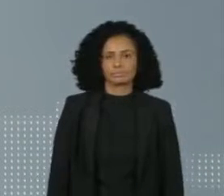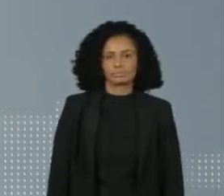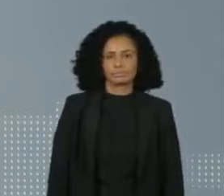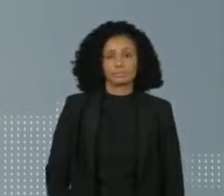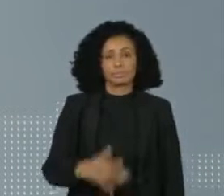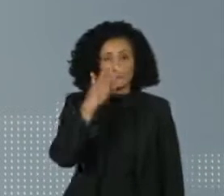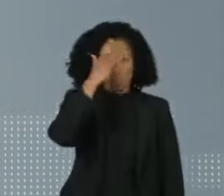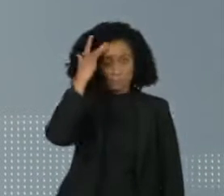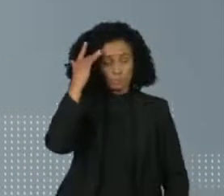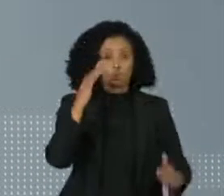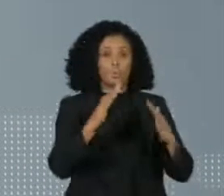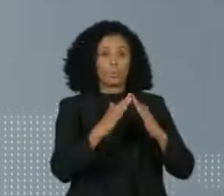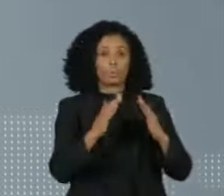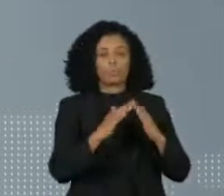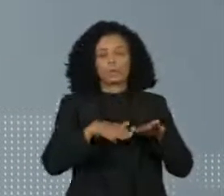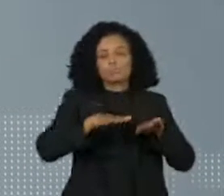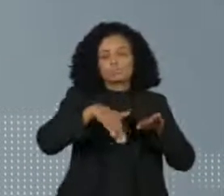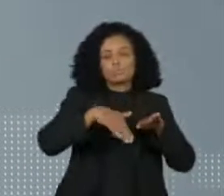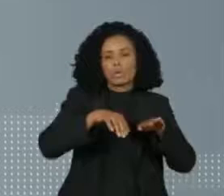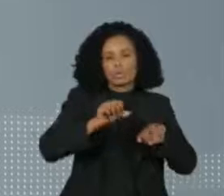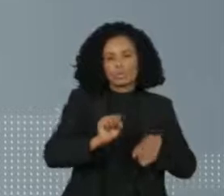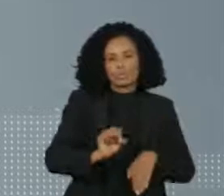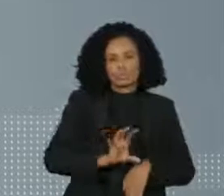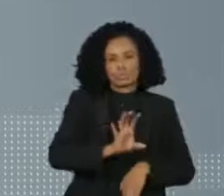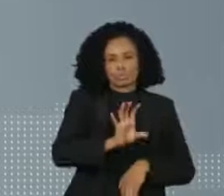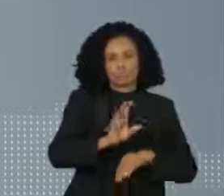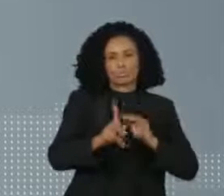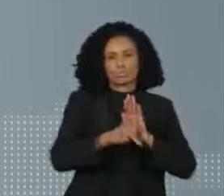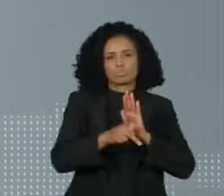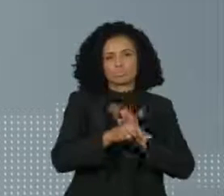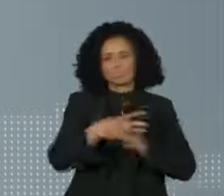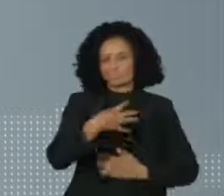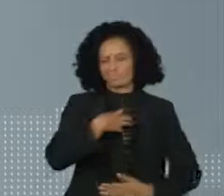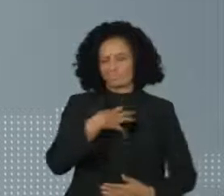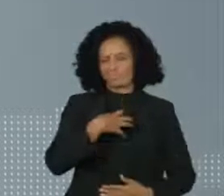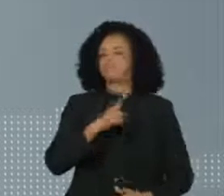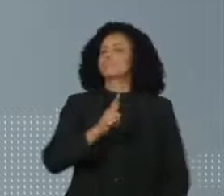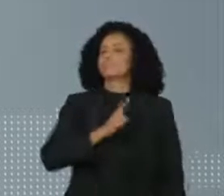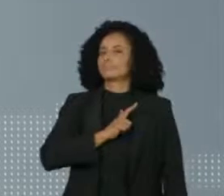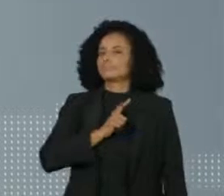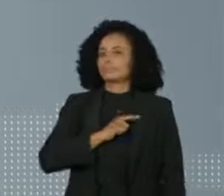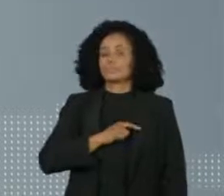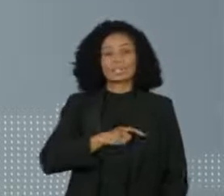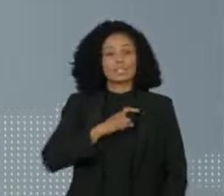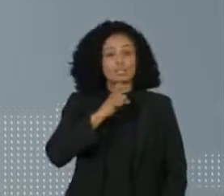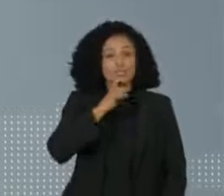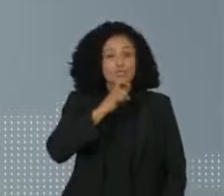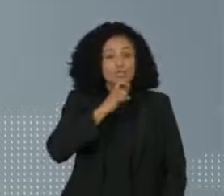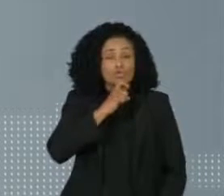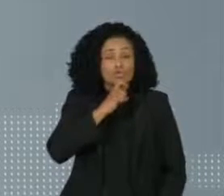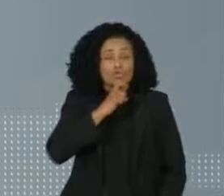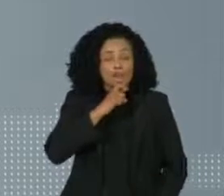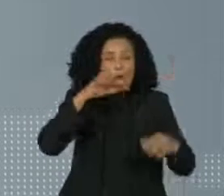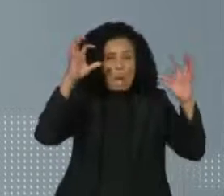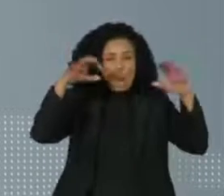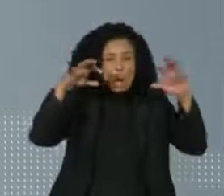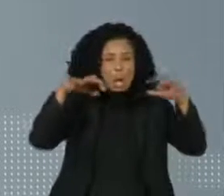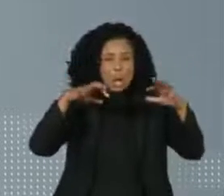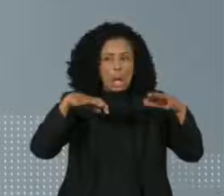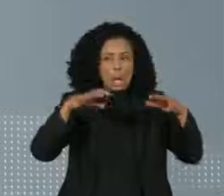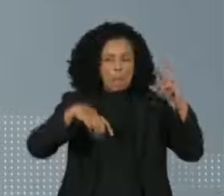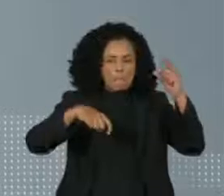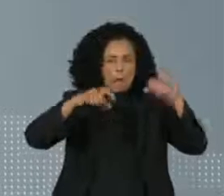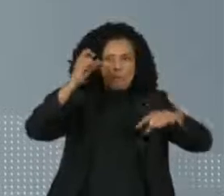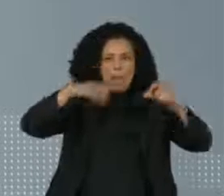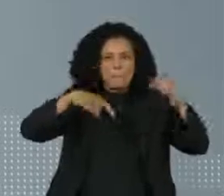Moradores de Prado, no litoral sul da Bahia, registraram a chuva de granizo. Em poucos segundos, o gramado ficou branco com grandes pedras de gelo.